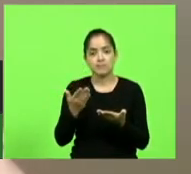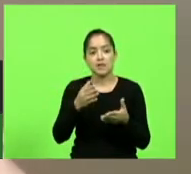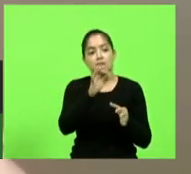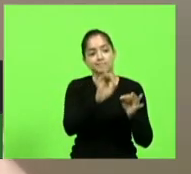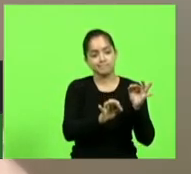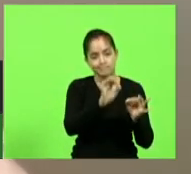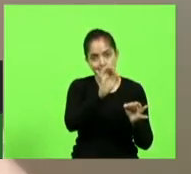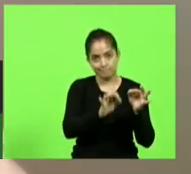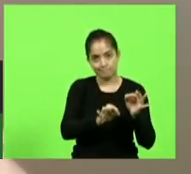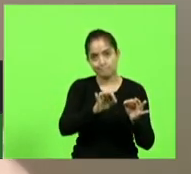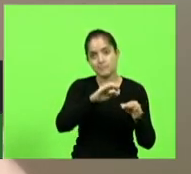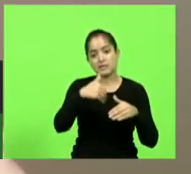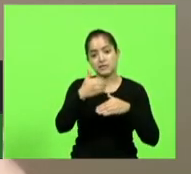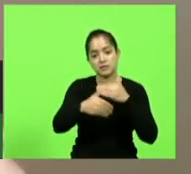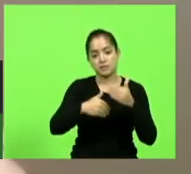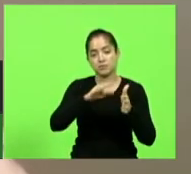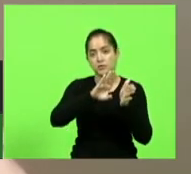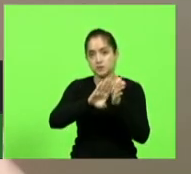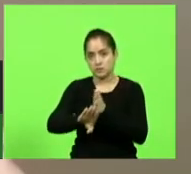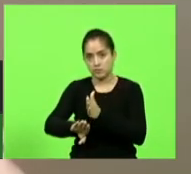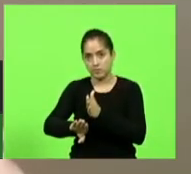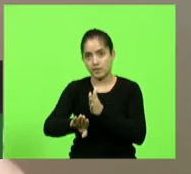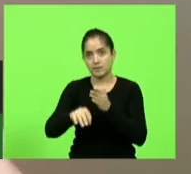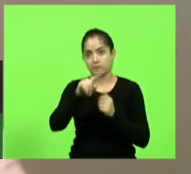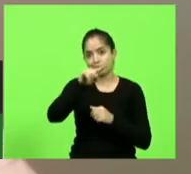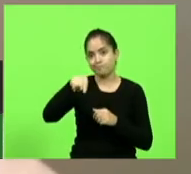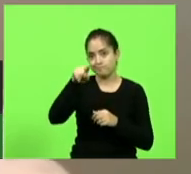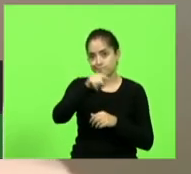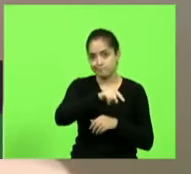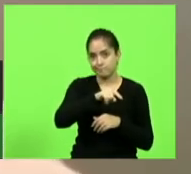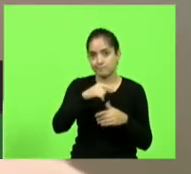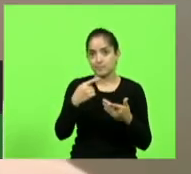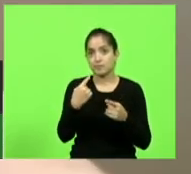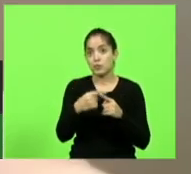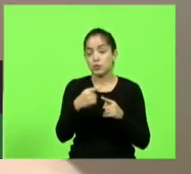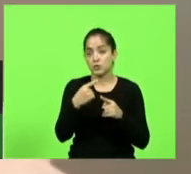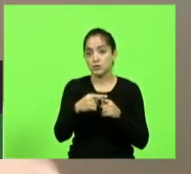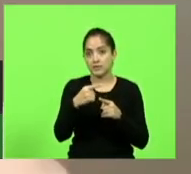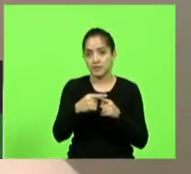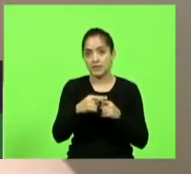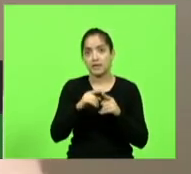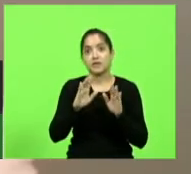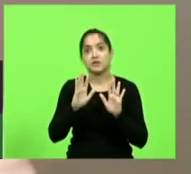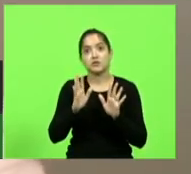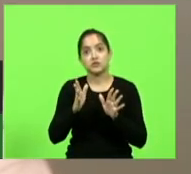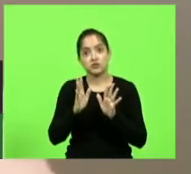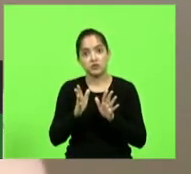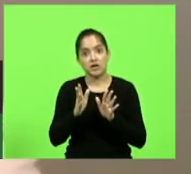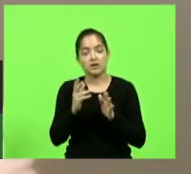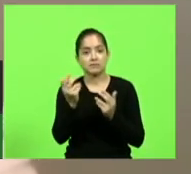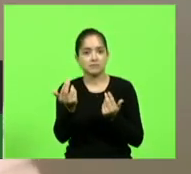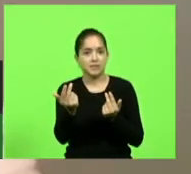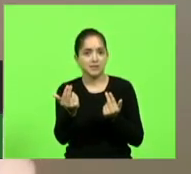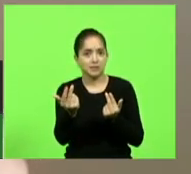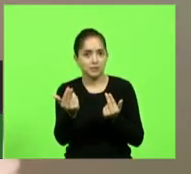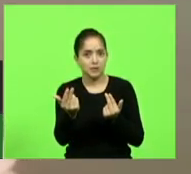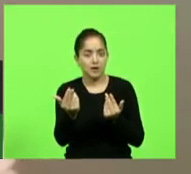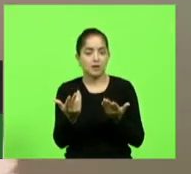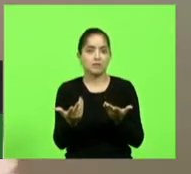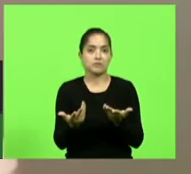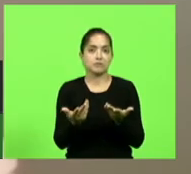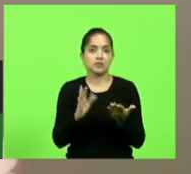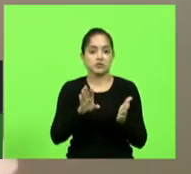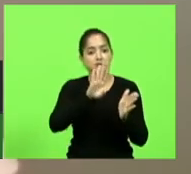será derrubado. Será derrubado porque já projetos similares já foram derrubados.